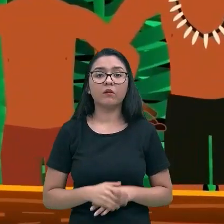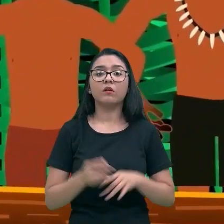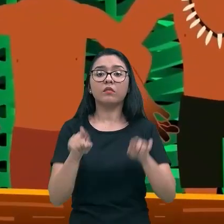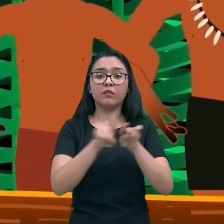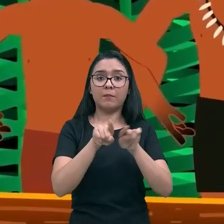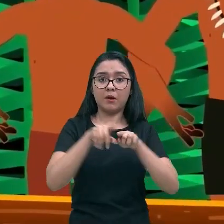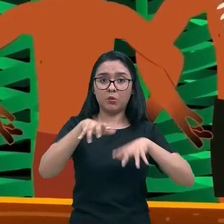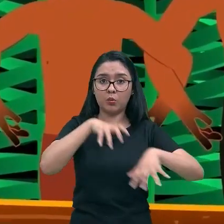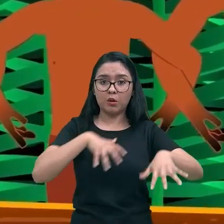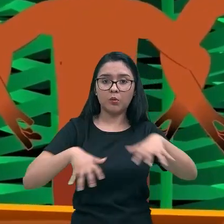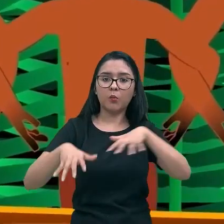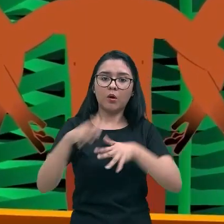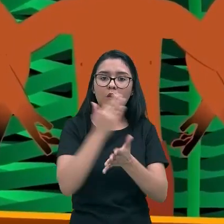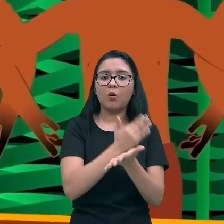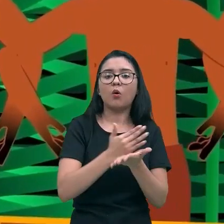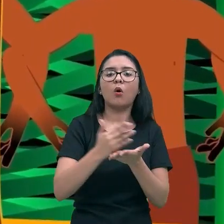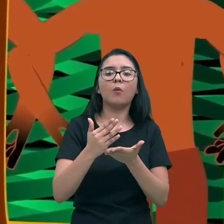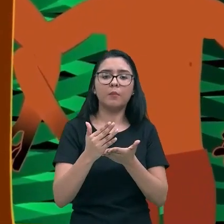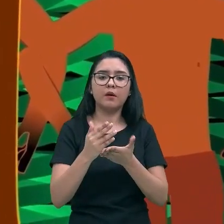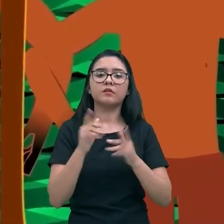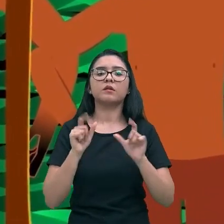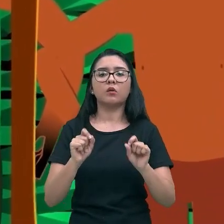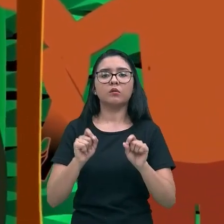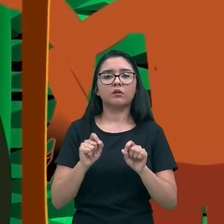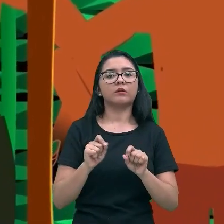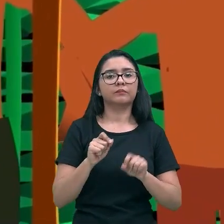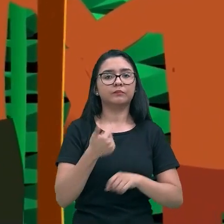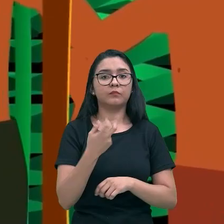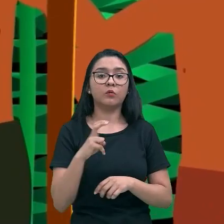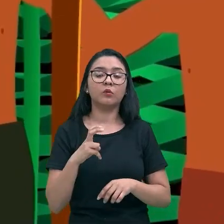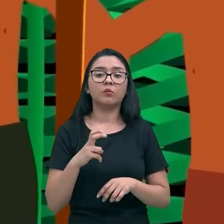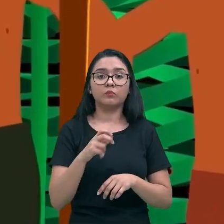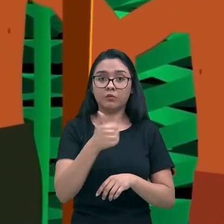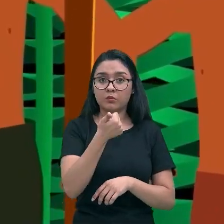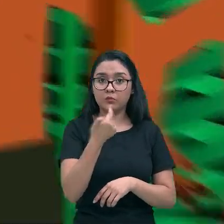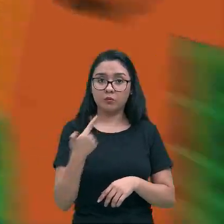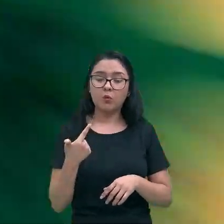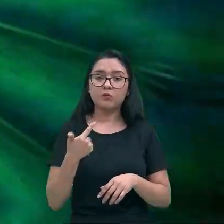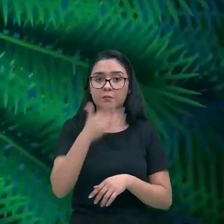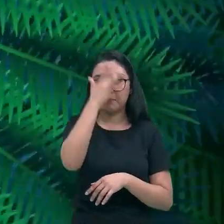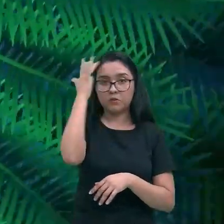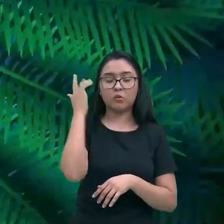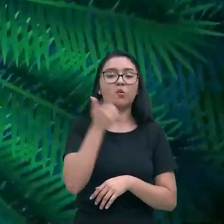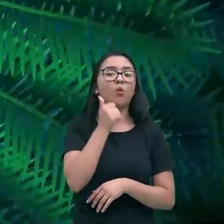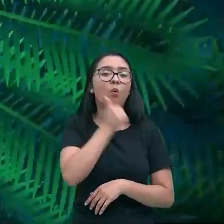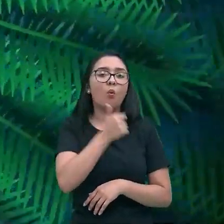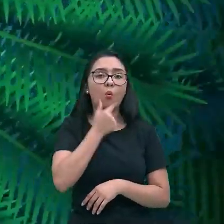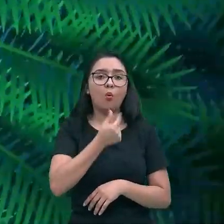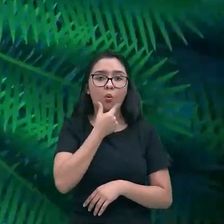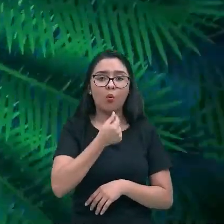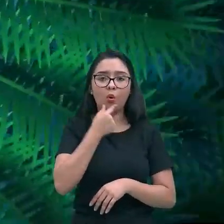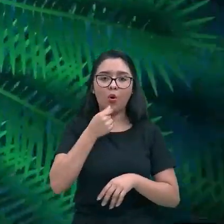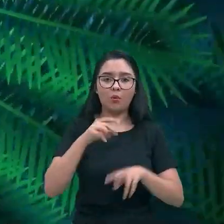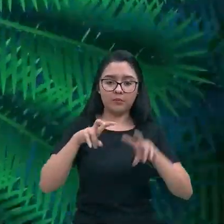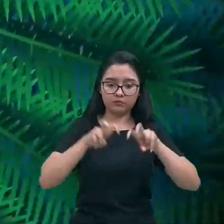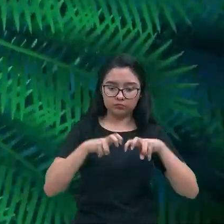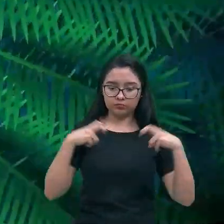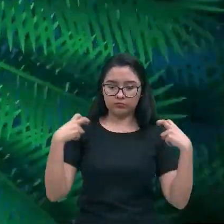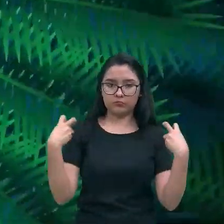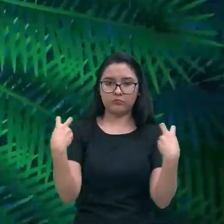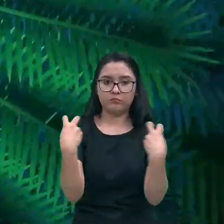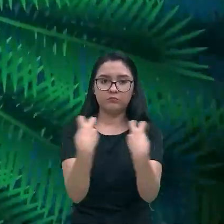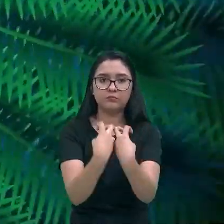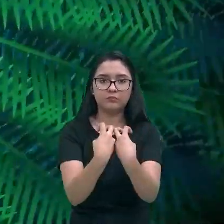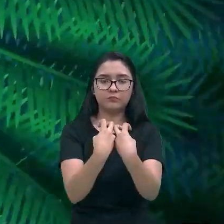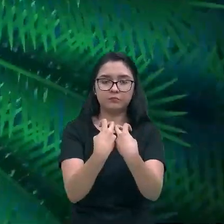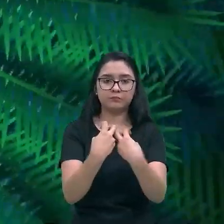rito tem início com uma dúzia de participantes, todos homens jovens, dançando em círculo ao redor de uma